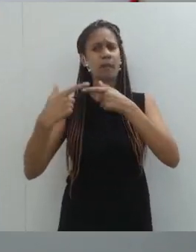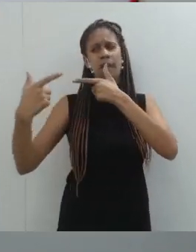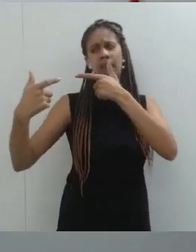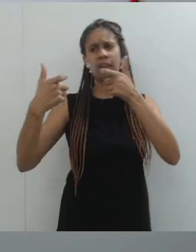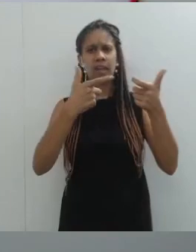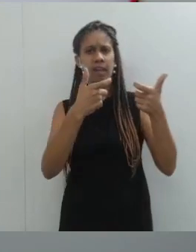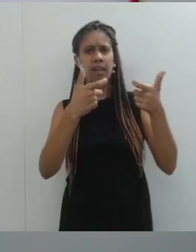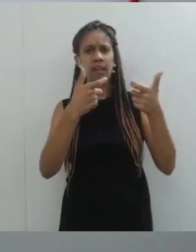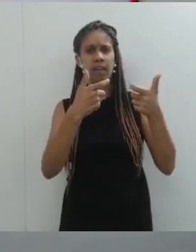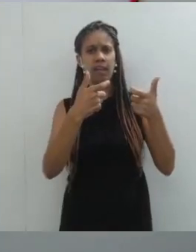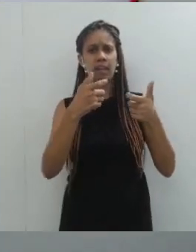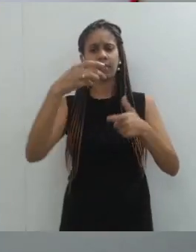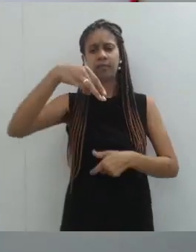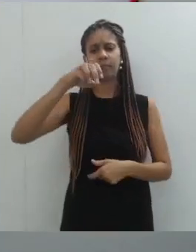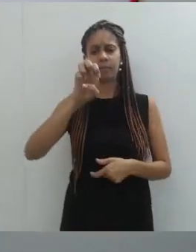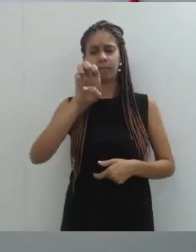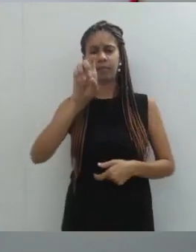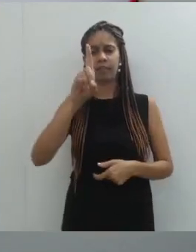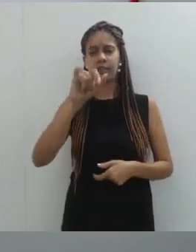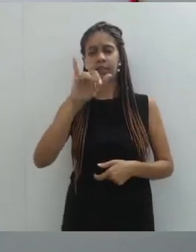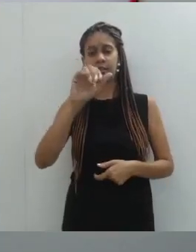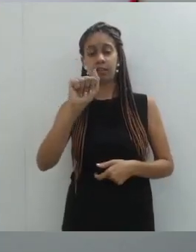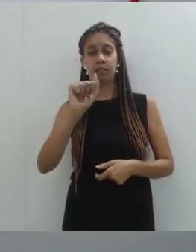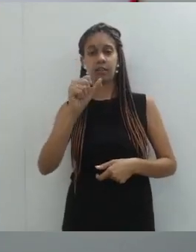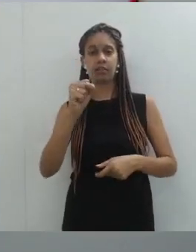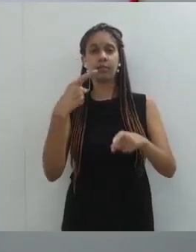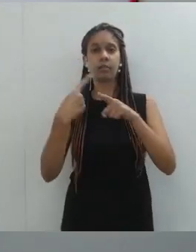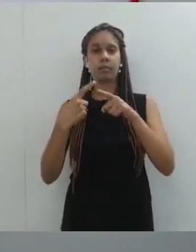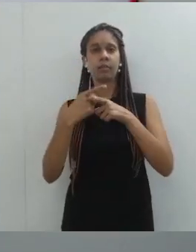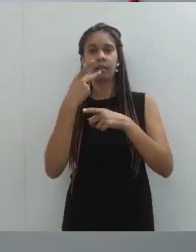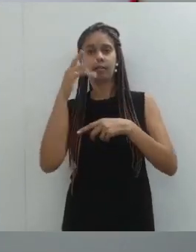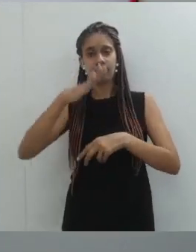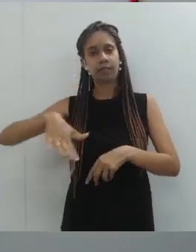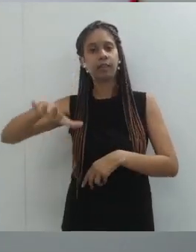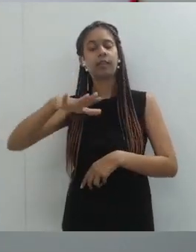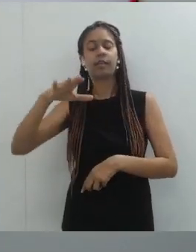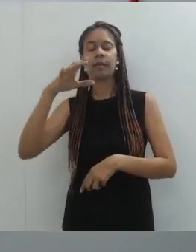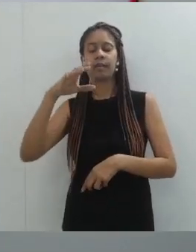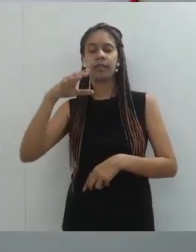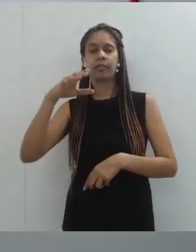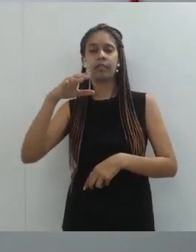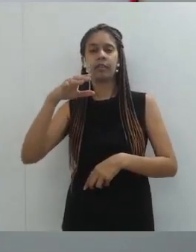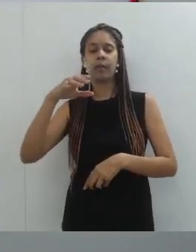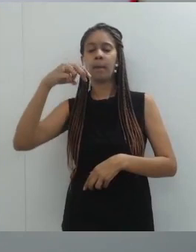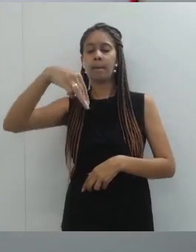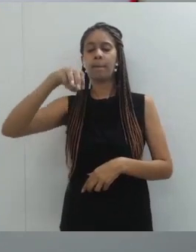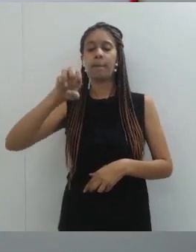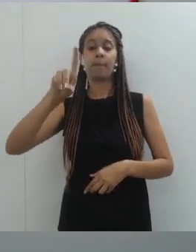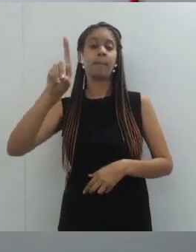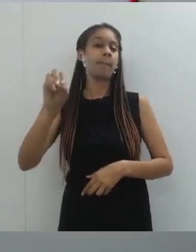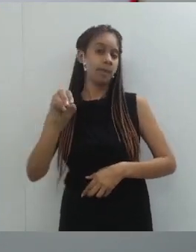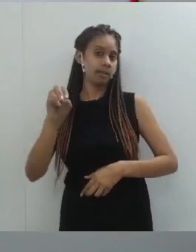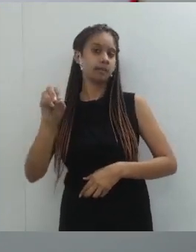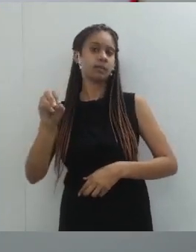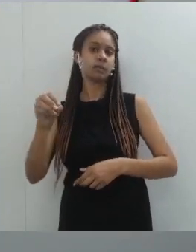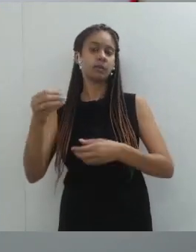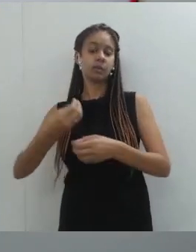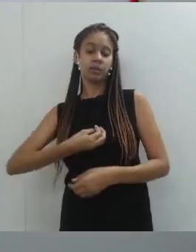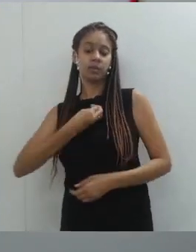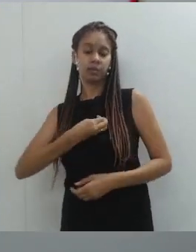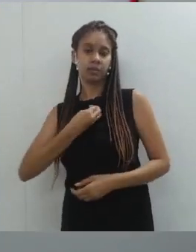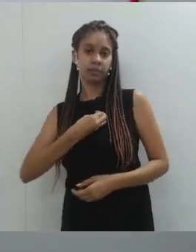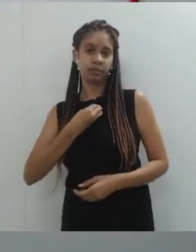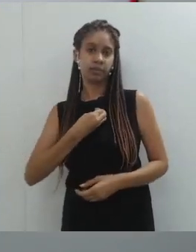antigos persas como medos, que era uma região do norte de onde eles viviam. Então,